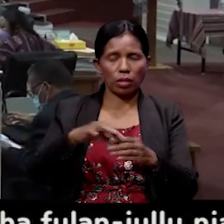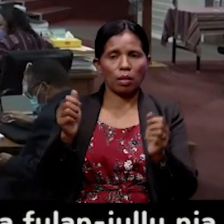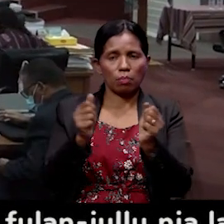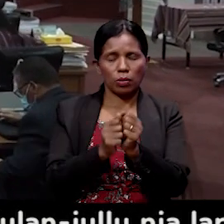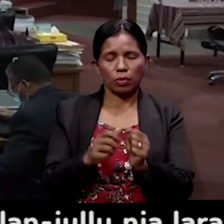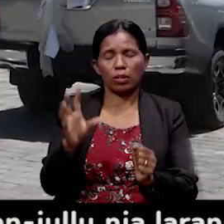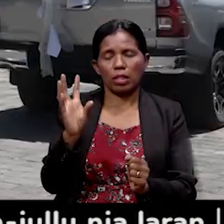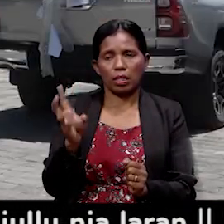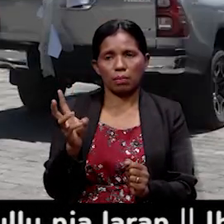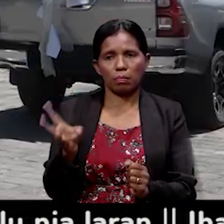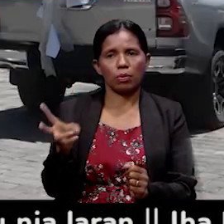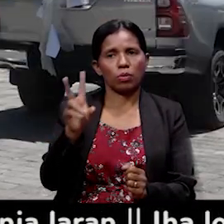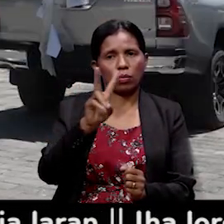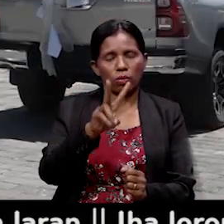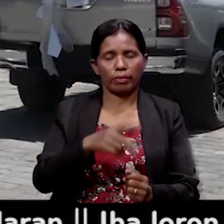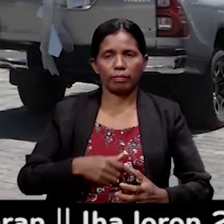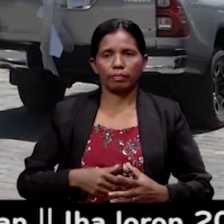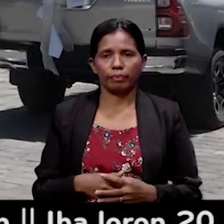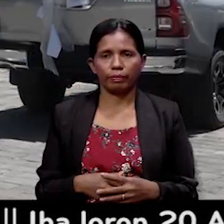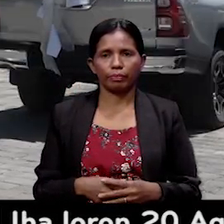ressignoar. Bem-vinda Ximenes, Ximenes.